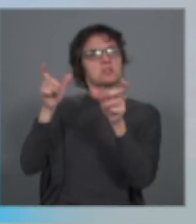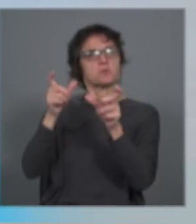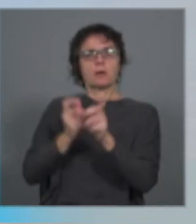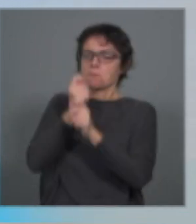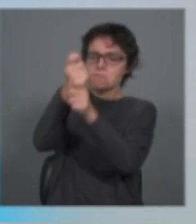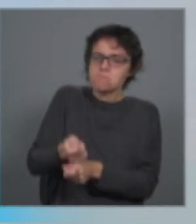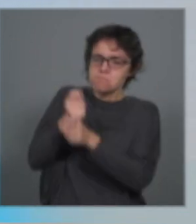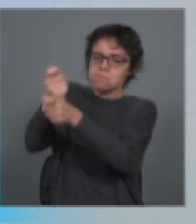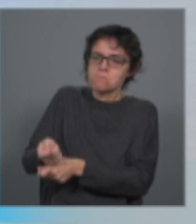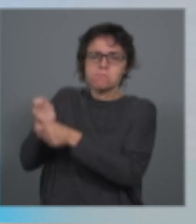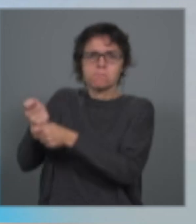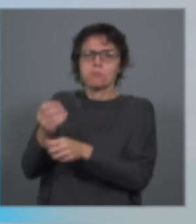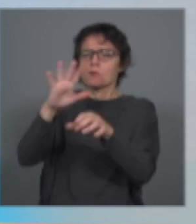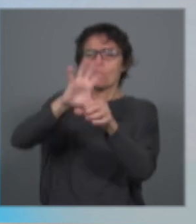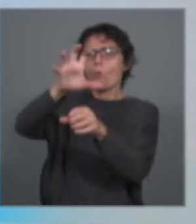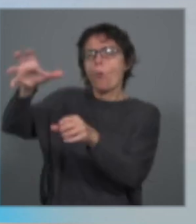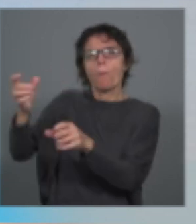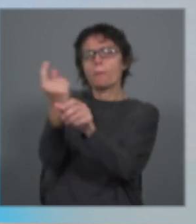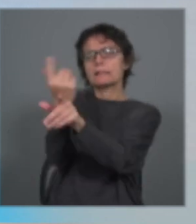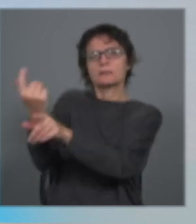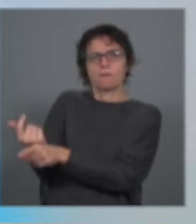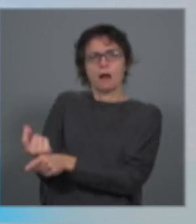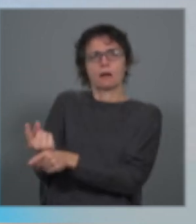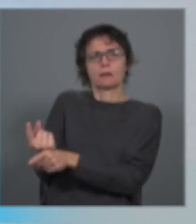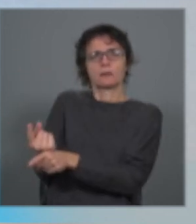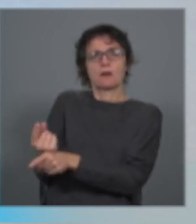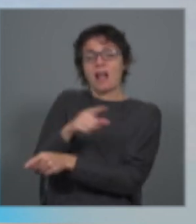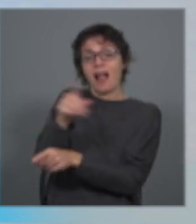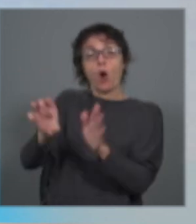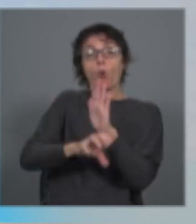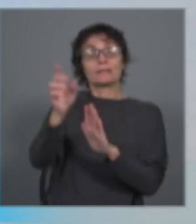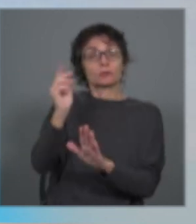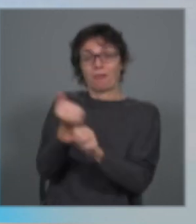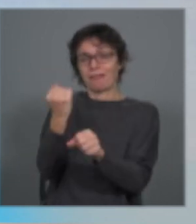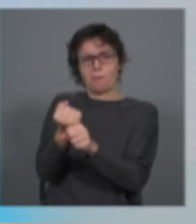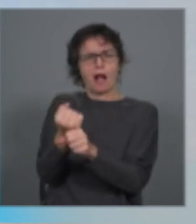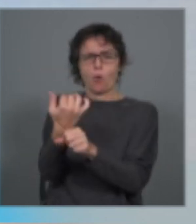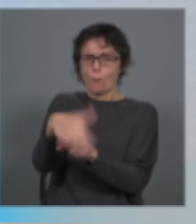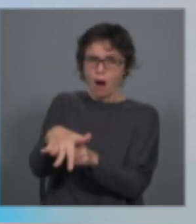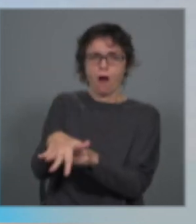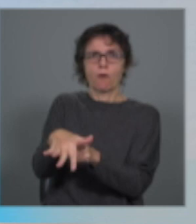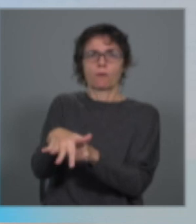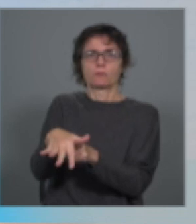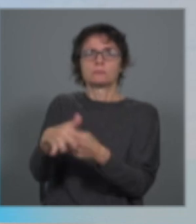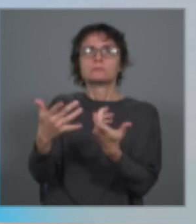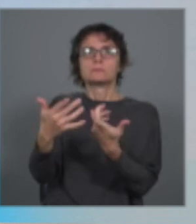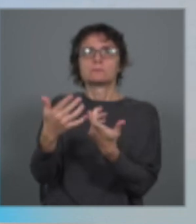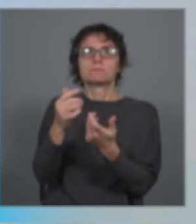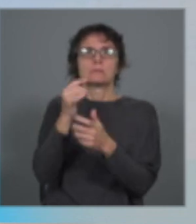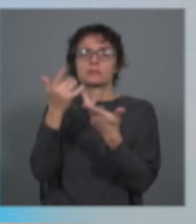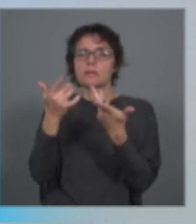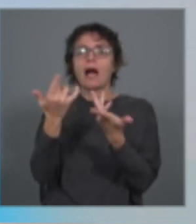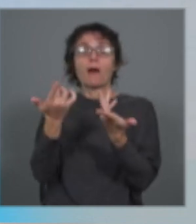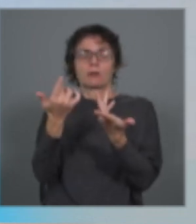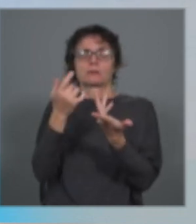muito maltratados, não é? Nós achamos que o agricultor é algo que está a algures dentro da prateleira do hipermercado, assim, um boneco mágico, que é o